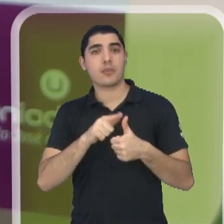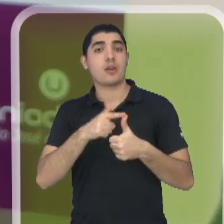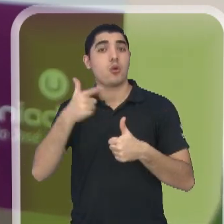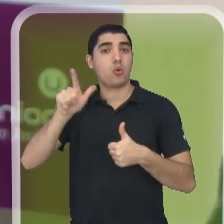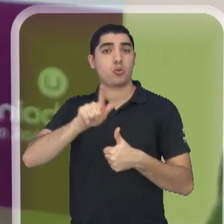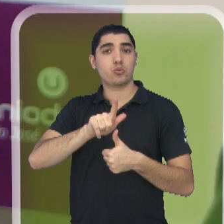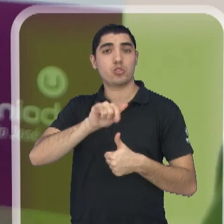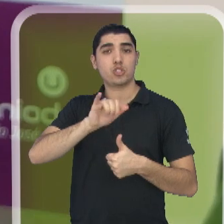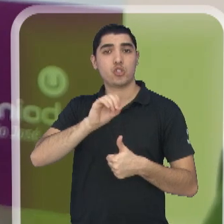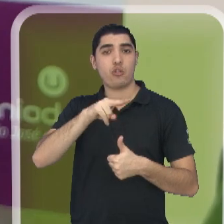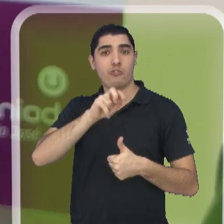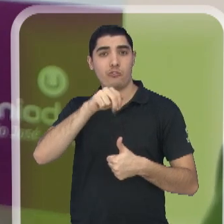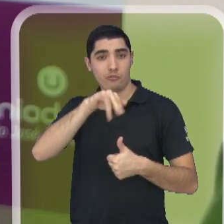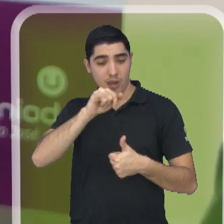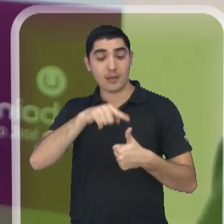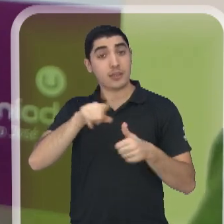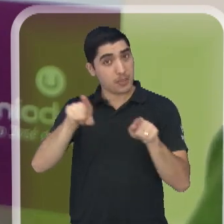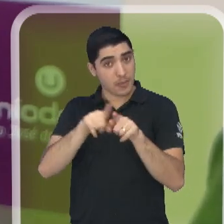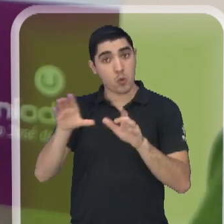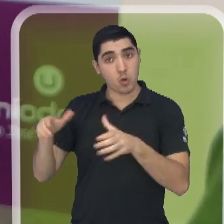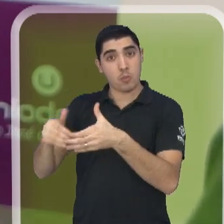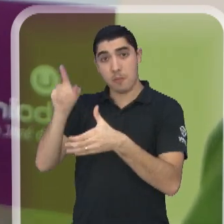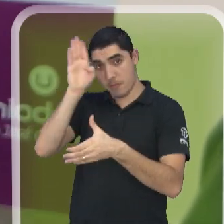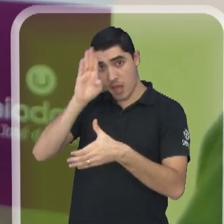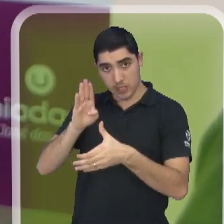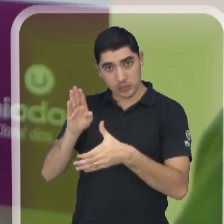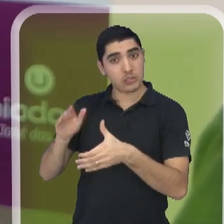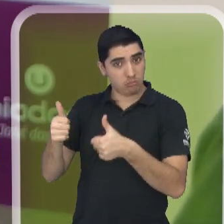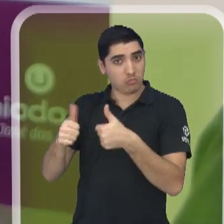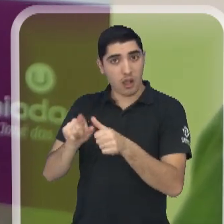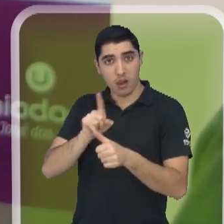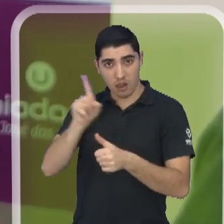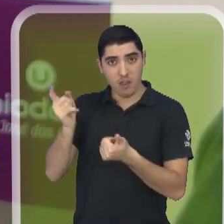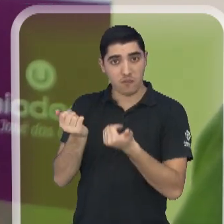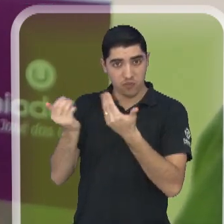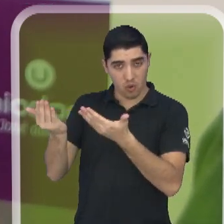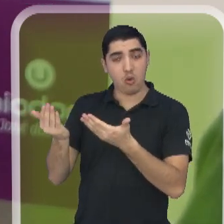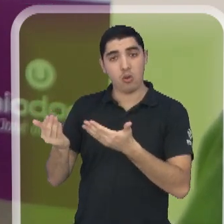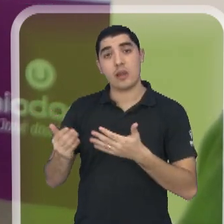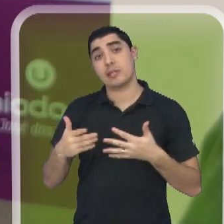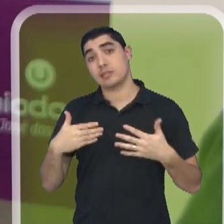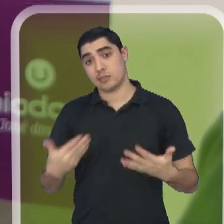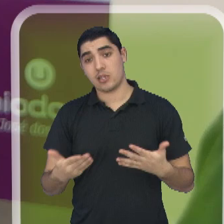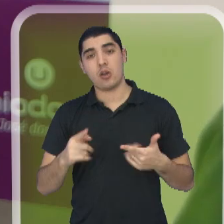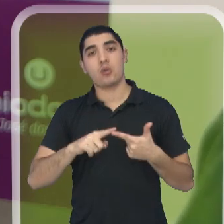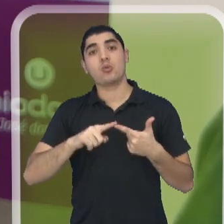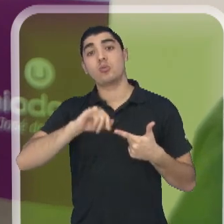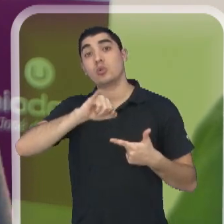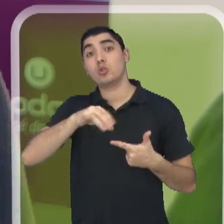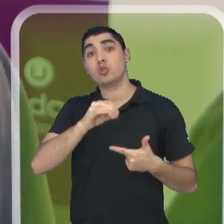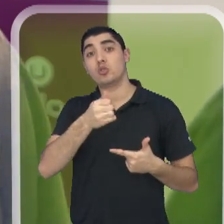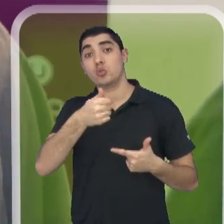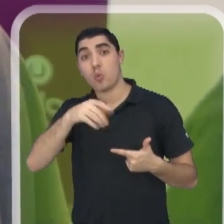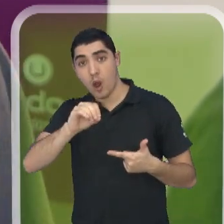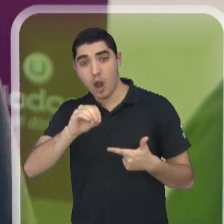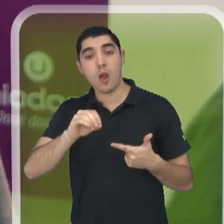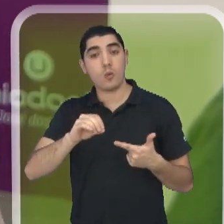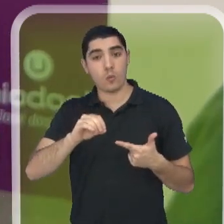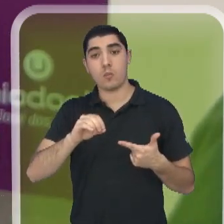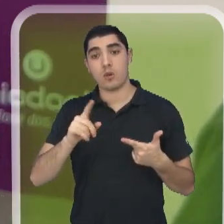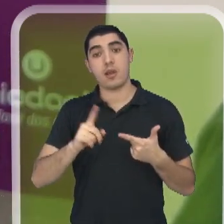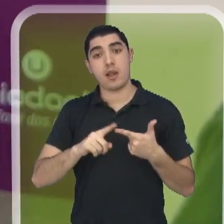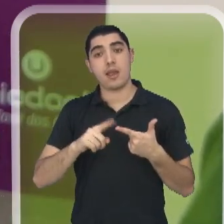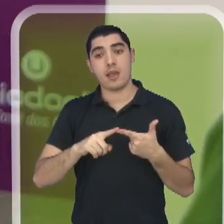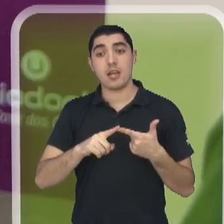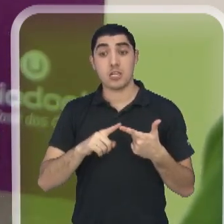está na seleção brasileira central, 2-9. Uma equipe, o João Frank, que era um jogador que a gente